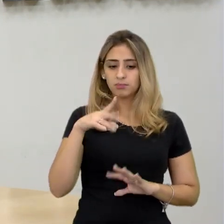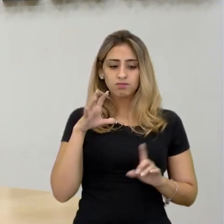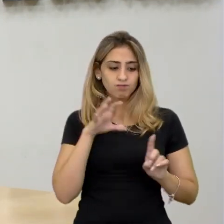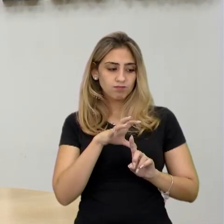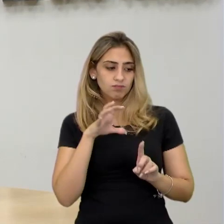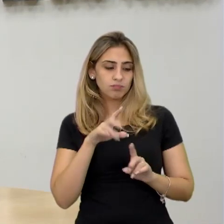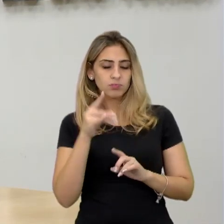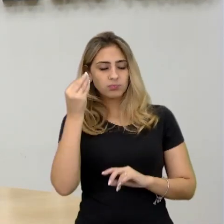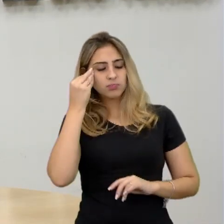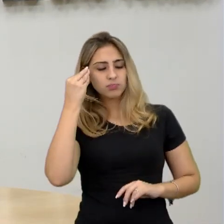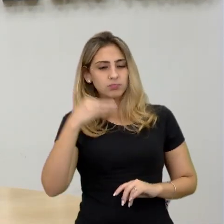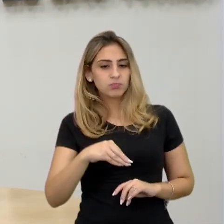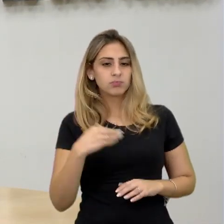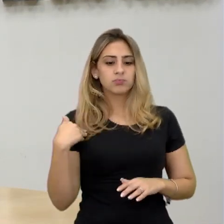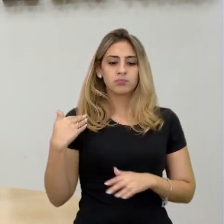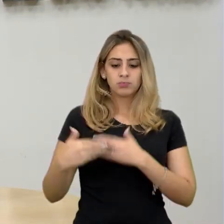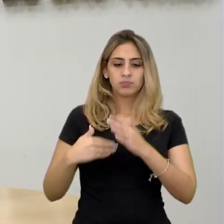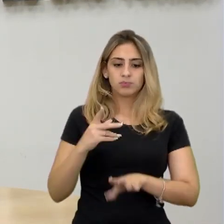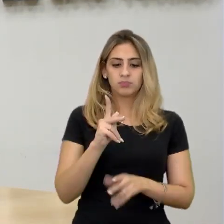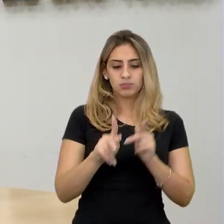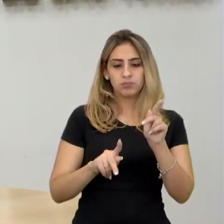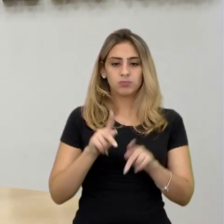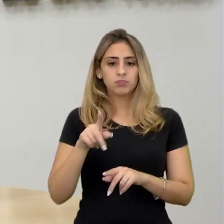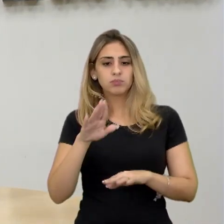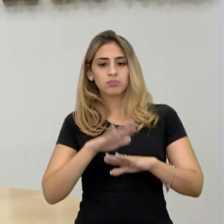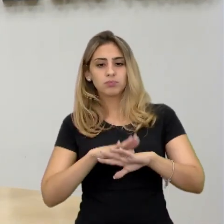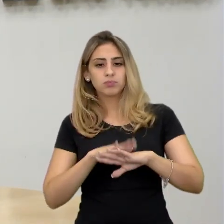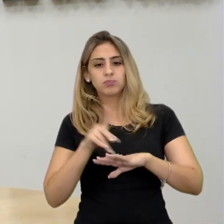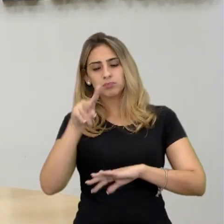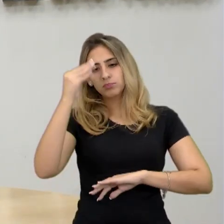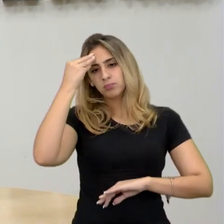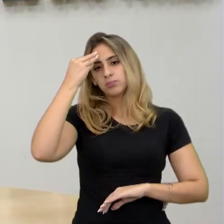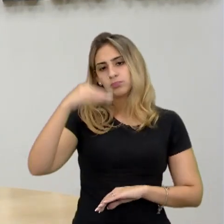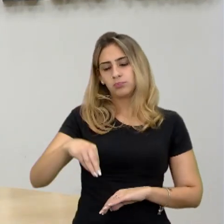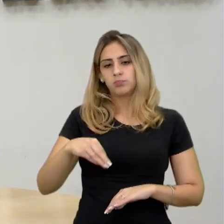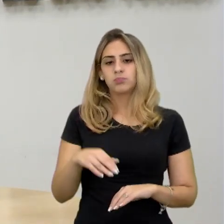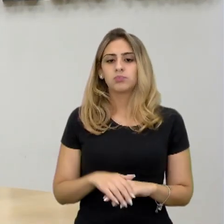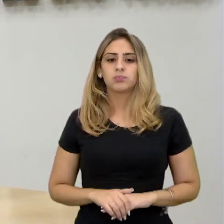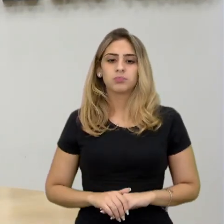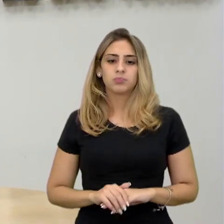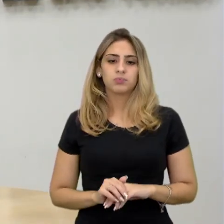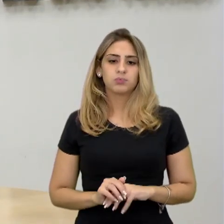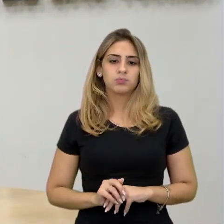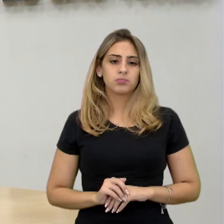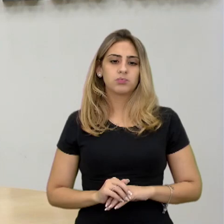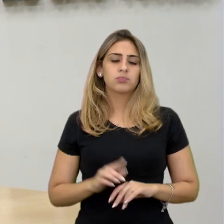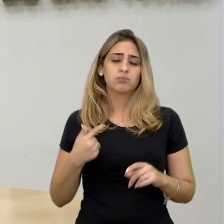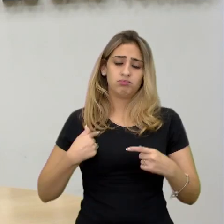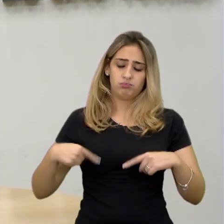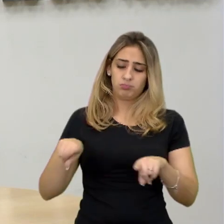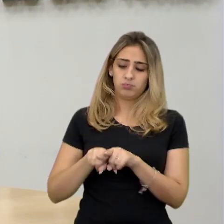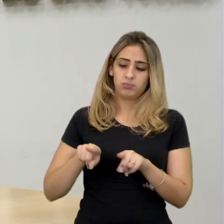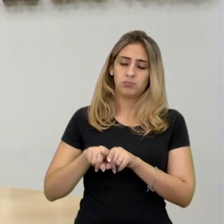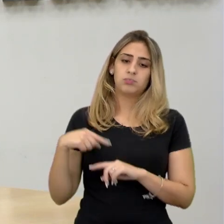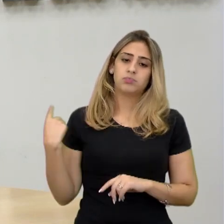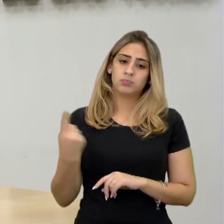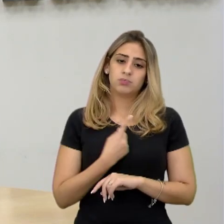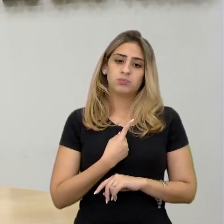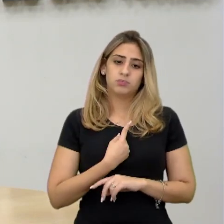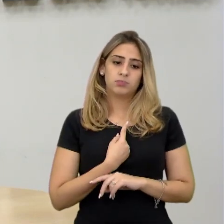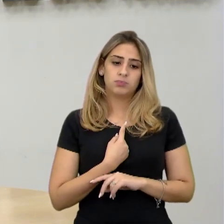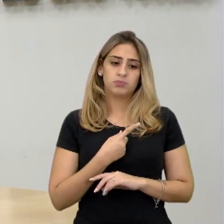na preguiça de determinados povos, que eles vão chamar de preguiçosos, tá? E também a gente